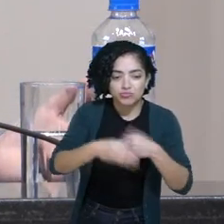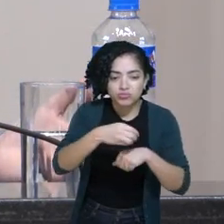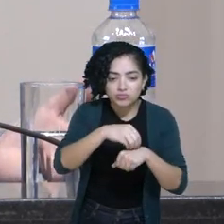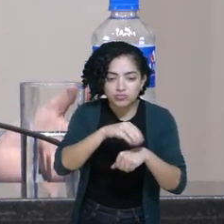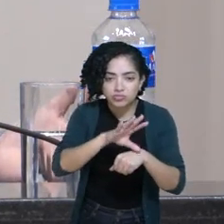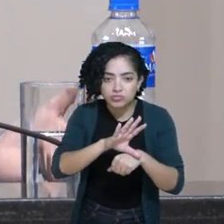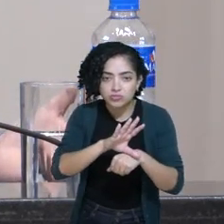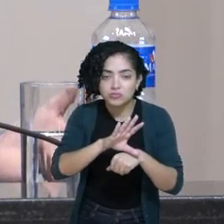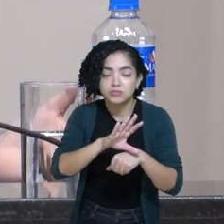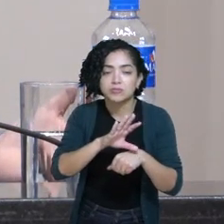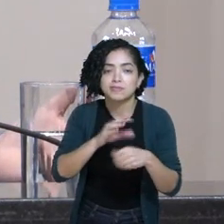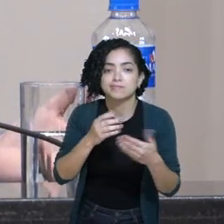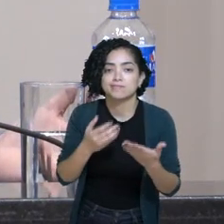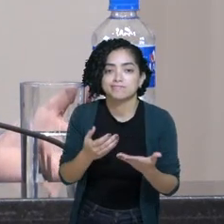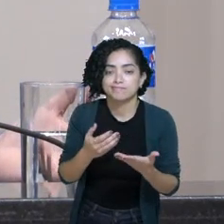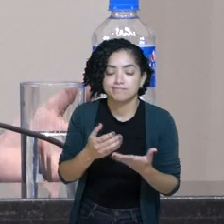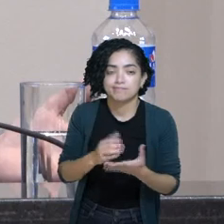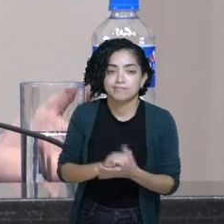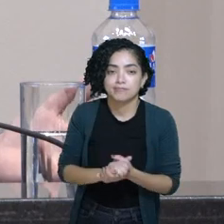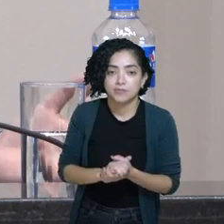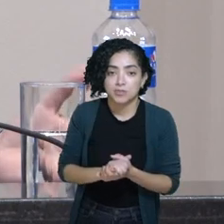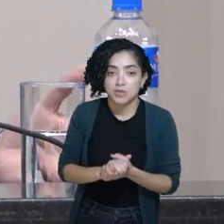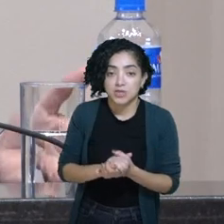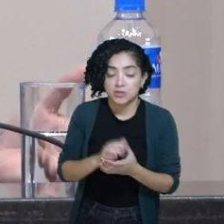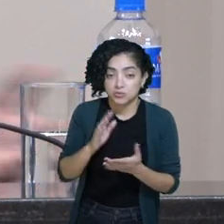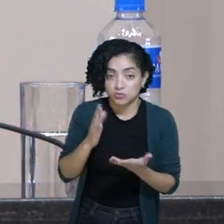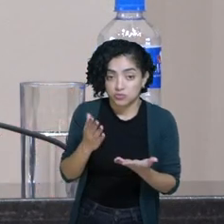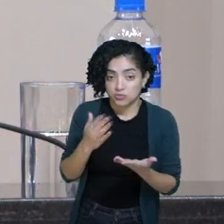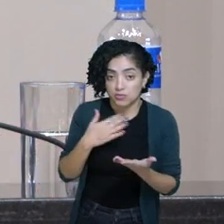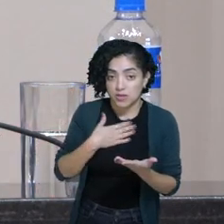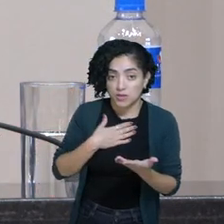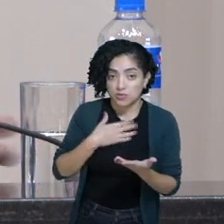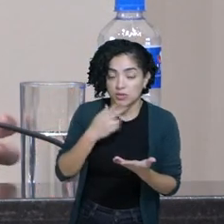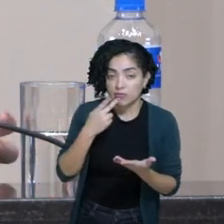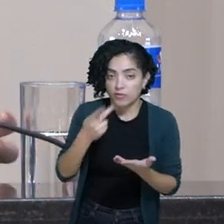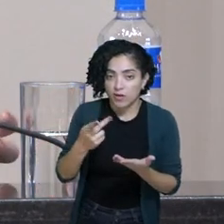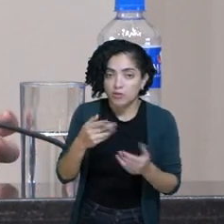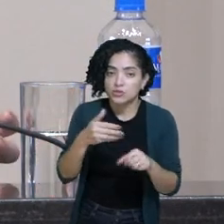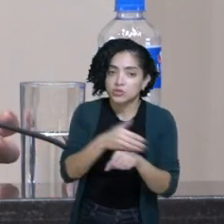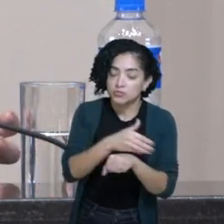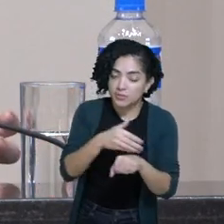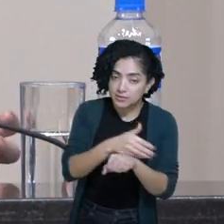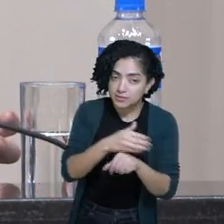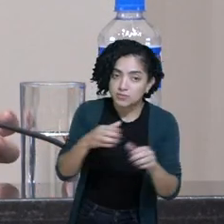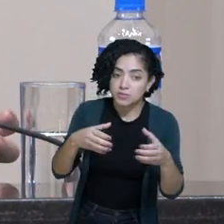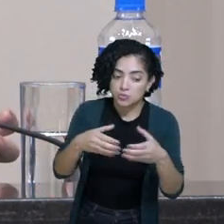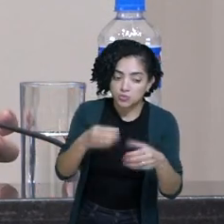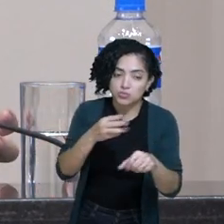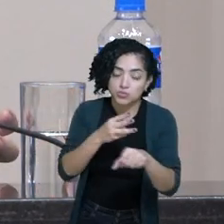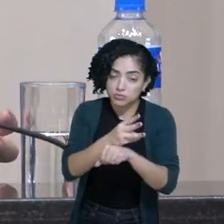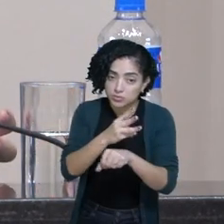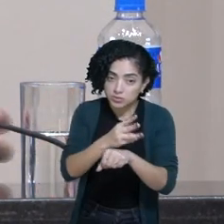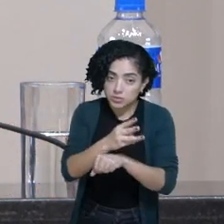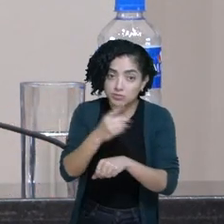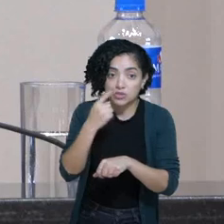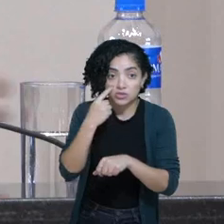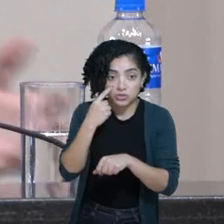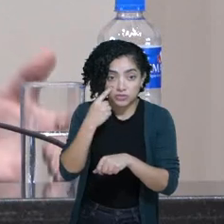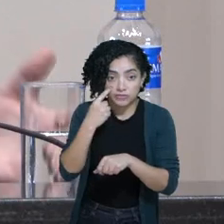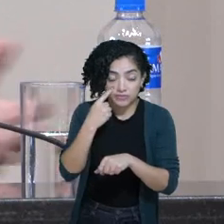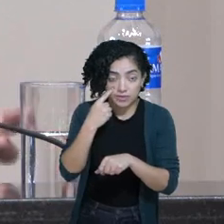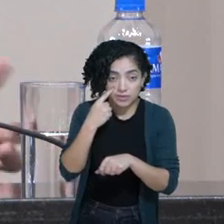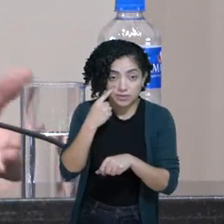né nas suas escolas e isso eu falo porque a gente participa de grupos de WhatsApp e a gente vê muito isso né e na